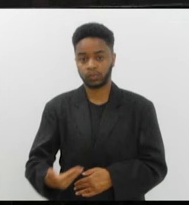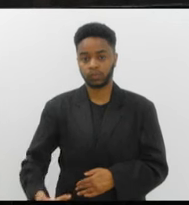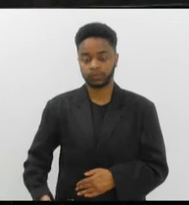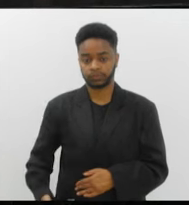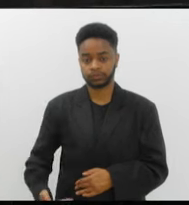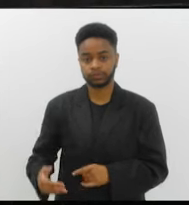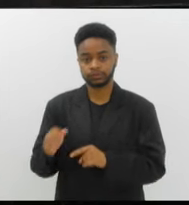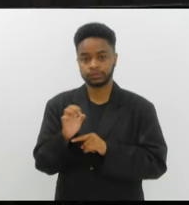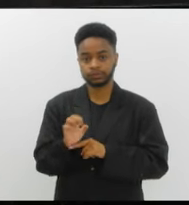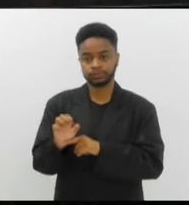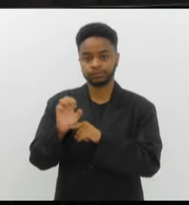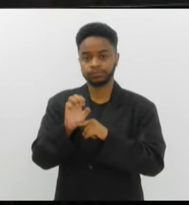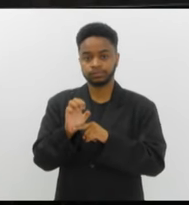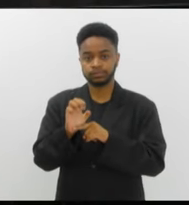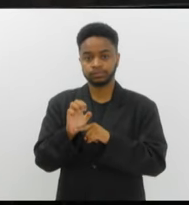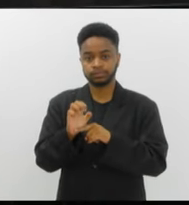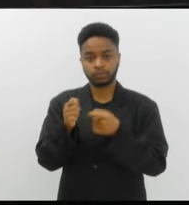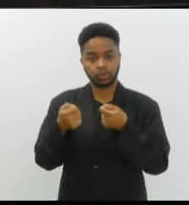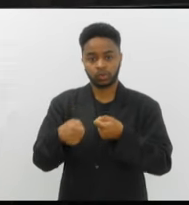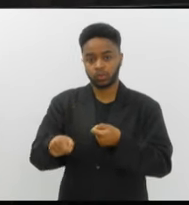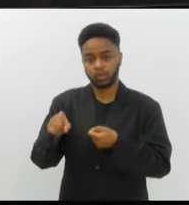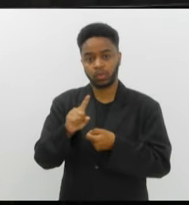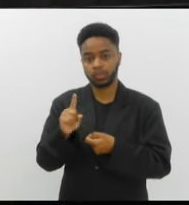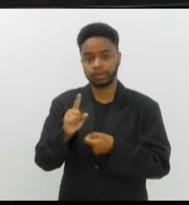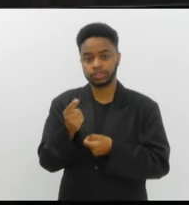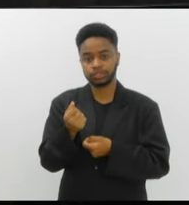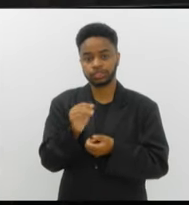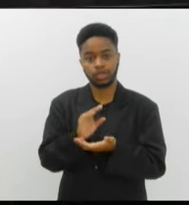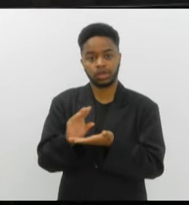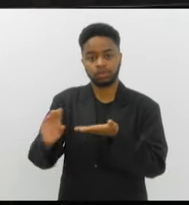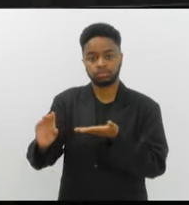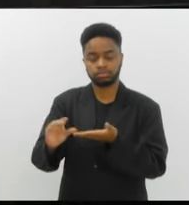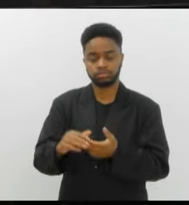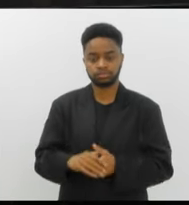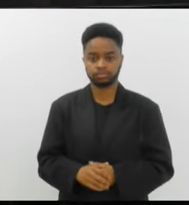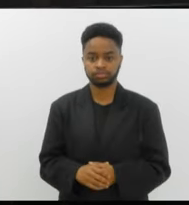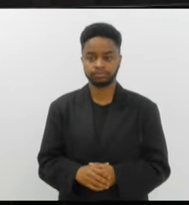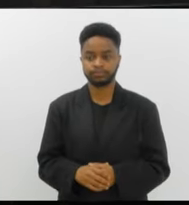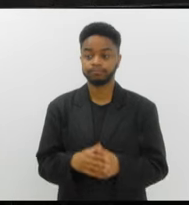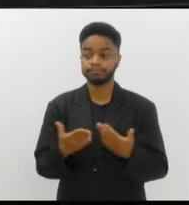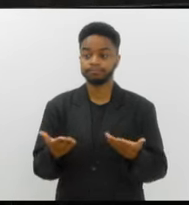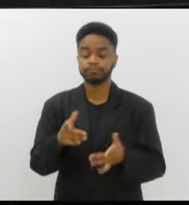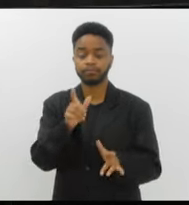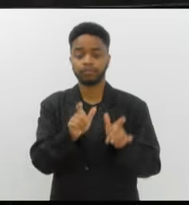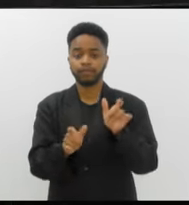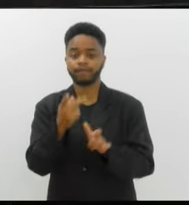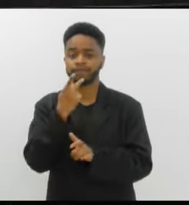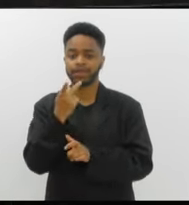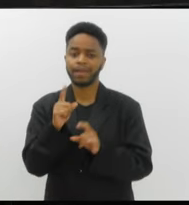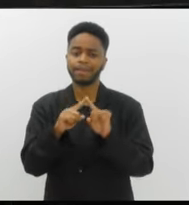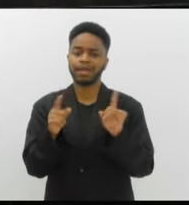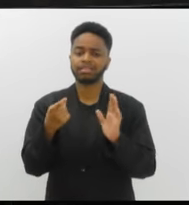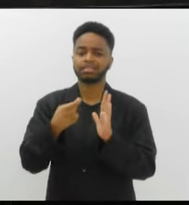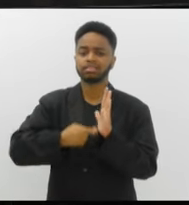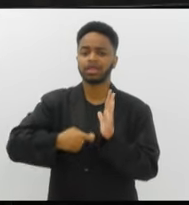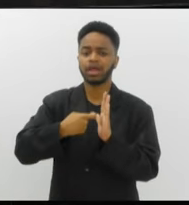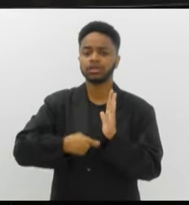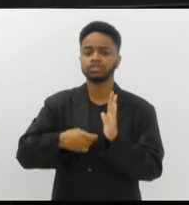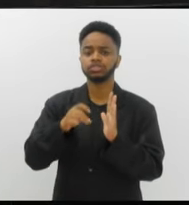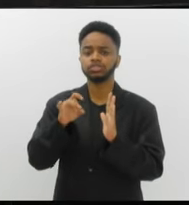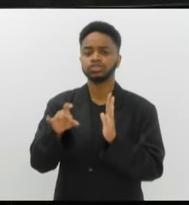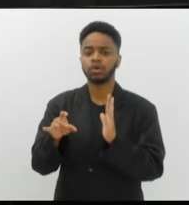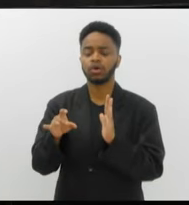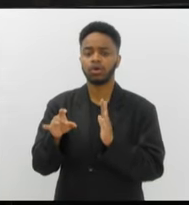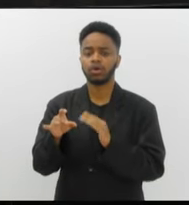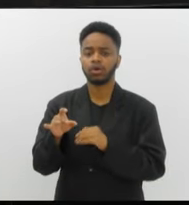Estado não precisa de recursos. Aí alguém vai dizer assim, mas essa taxa só vai